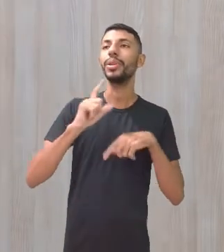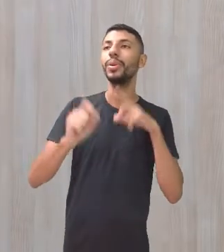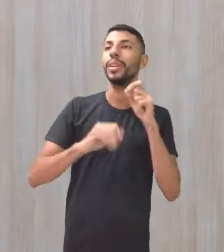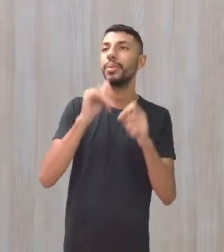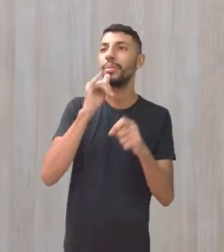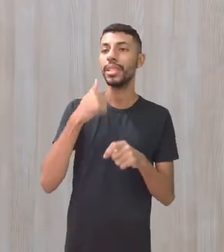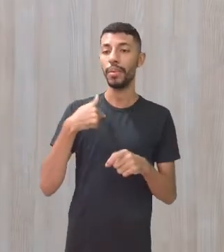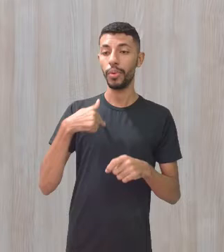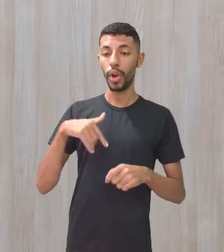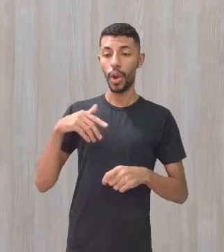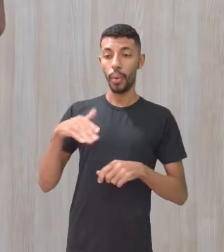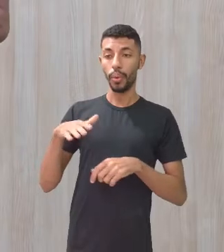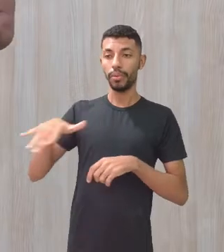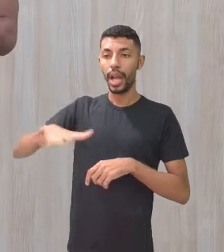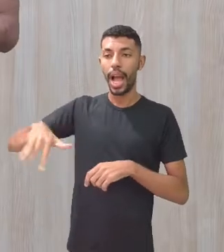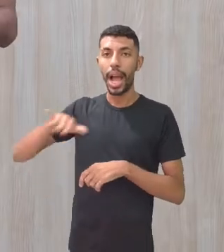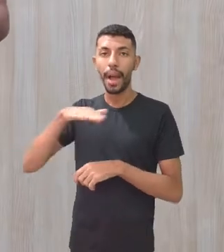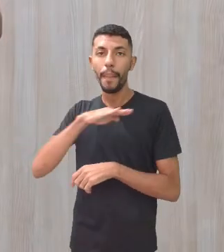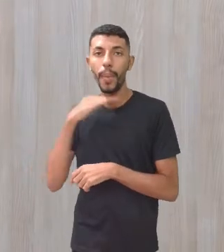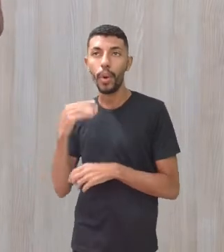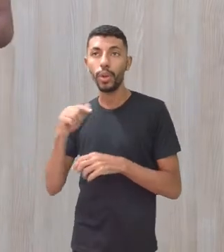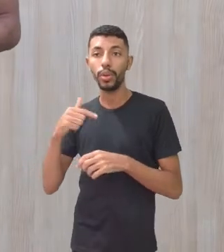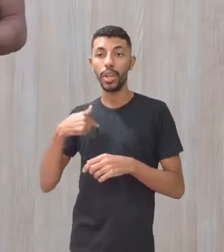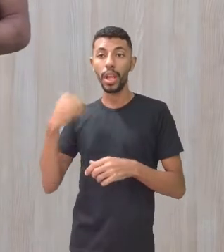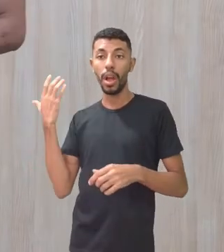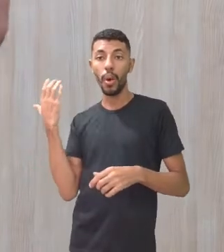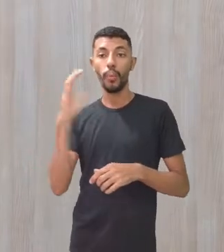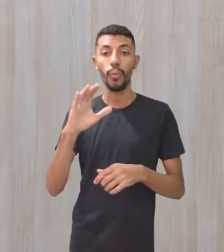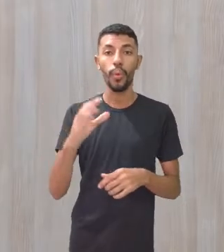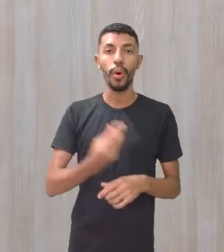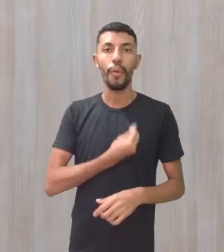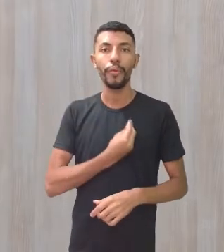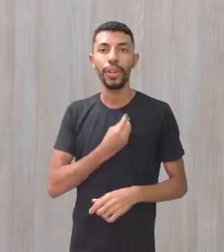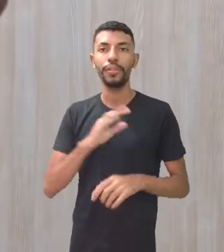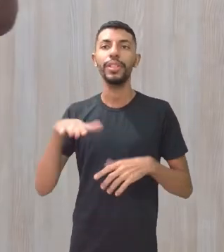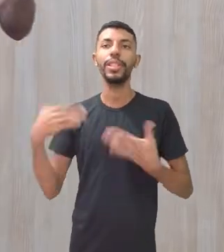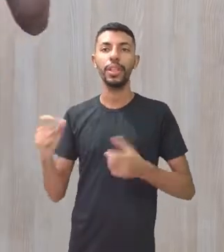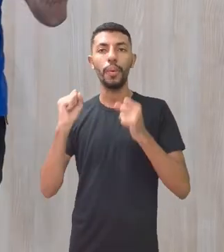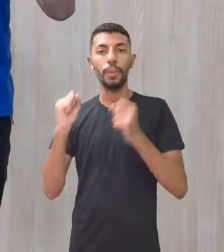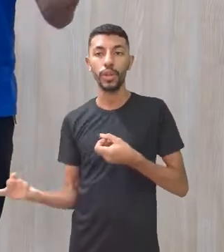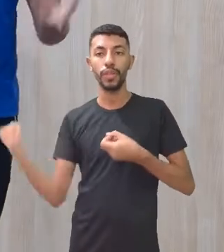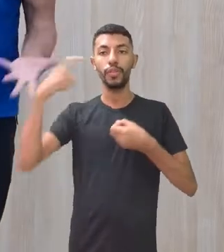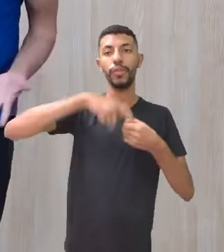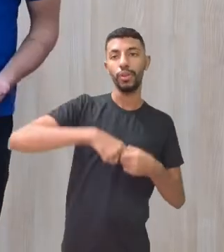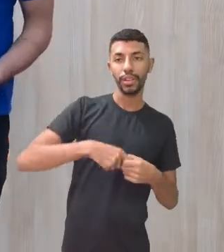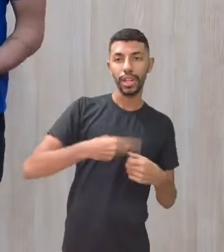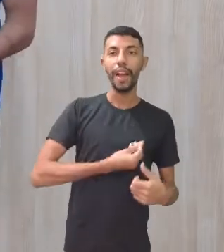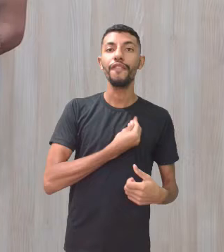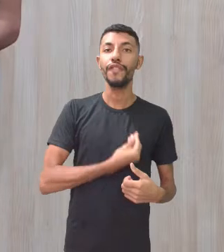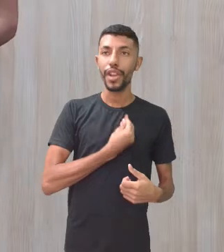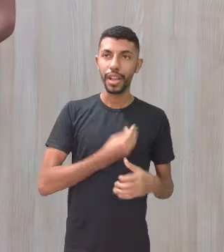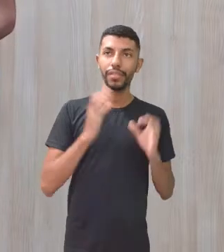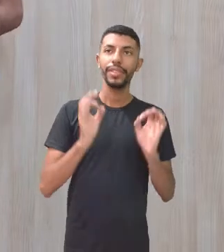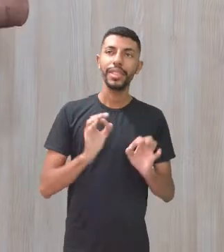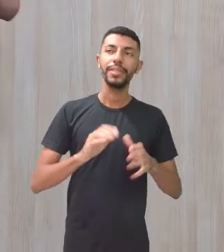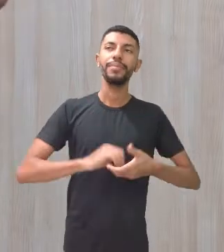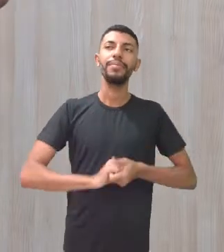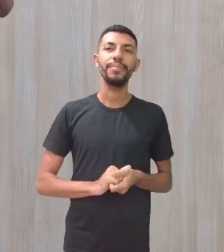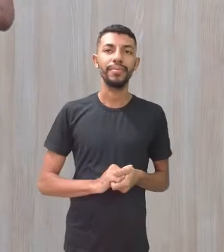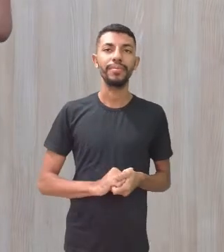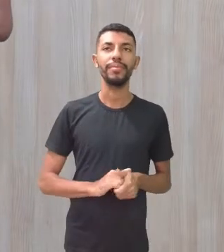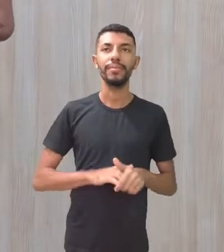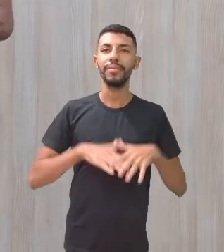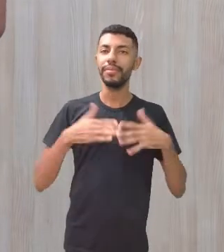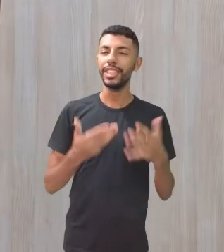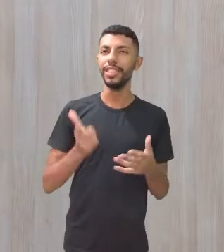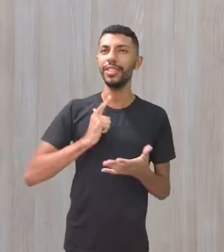estou na área do morto e aí eu queimo alguém, então eu posso voltar, eu posso reviver, digamos assim, né? Então temos